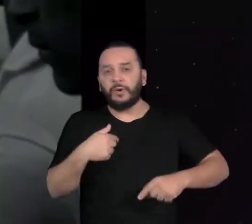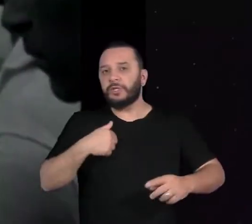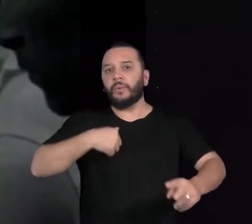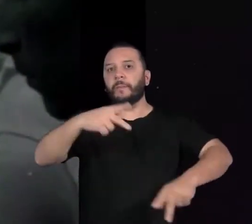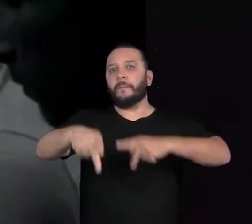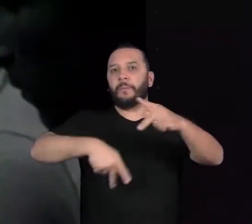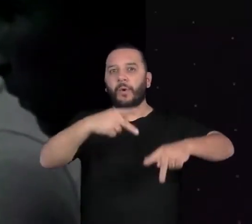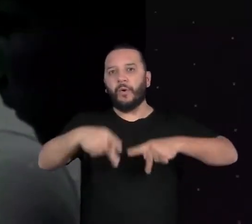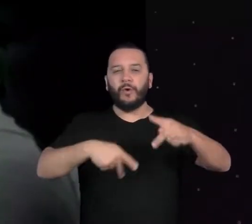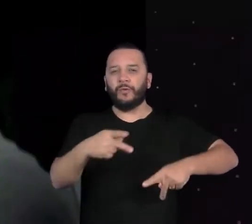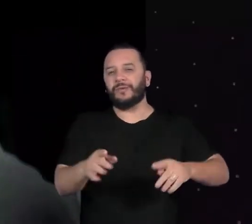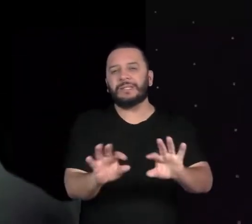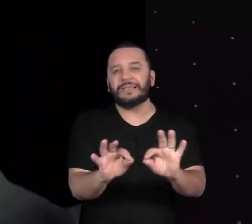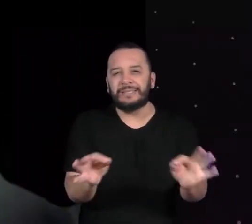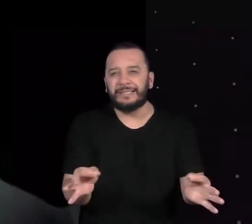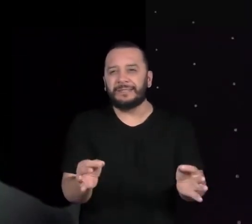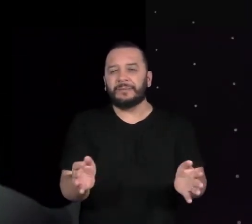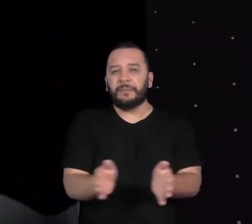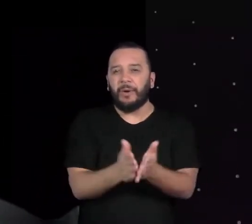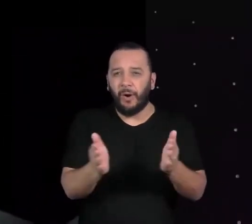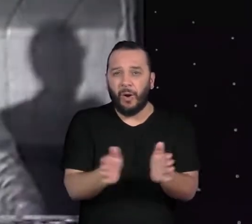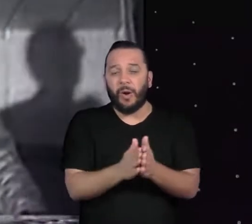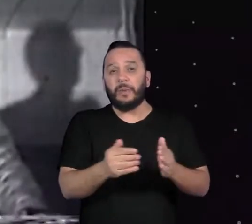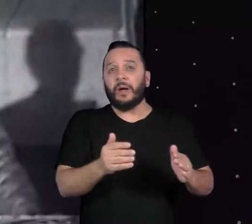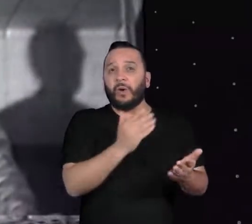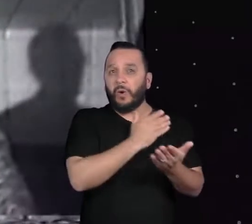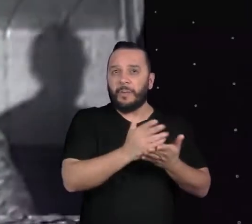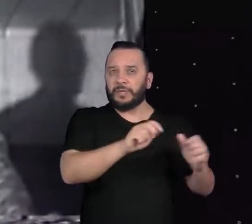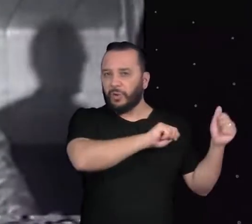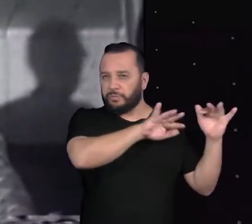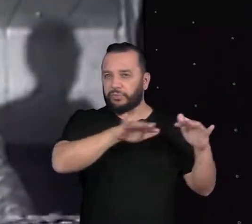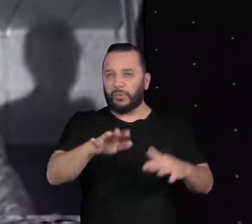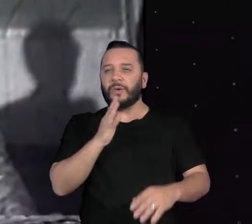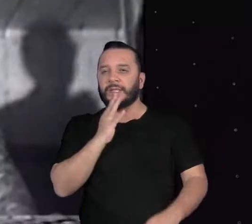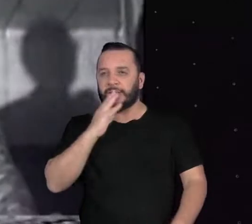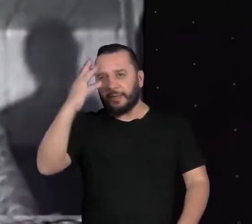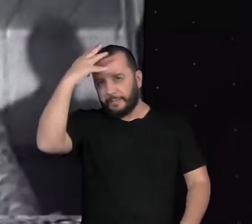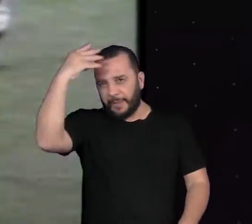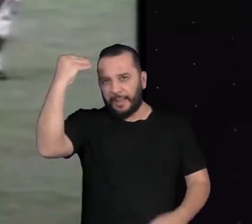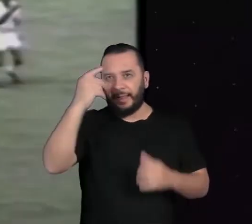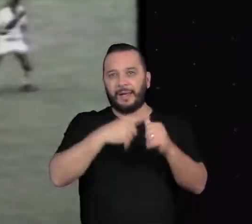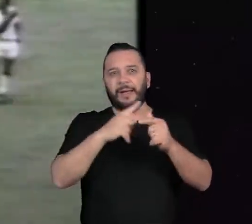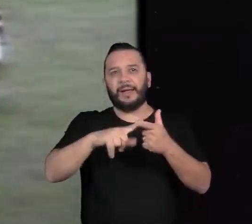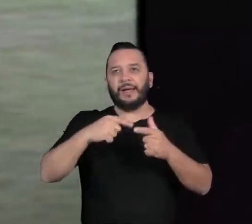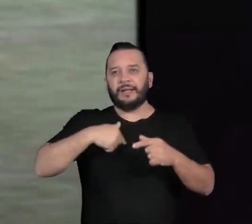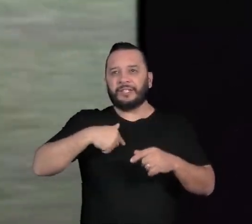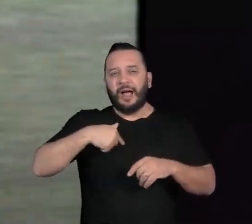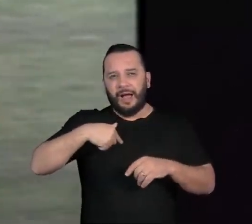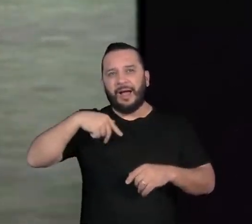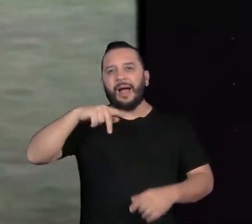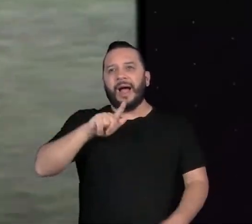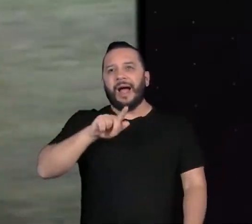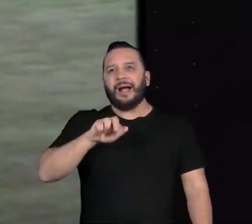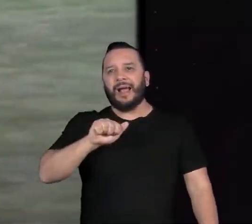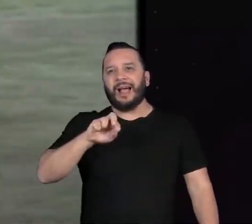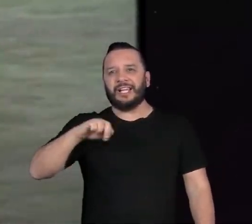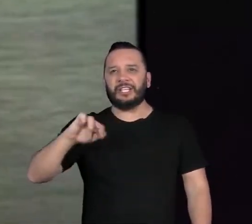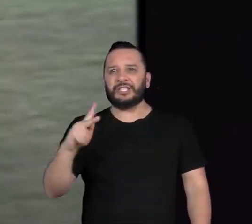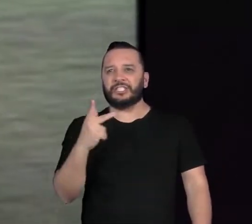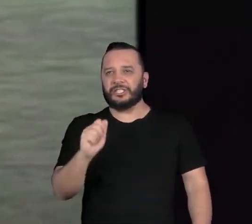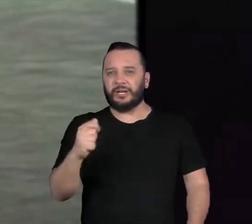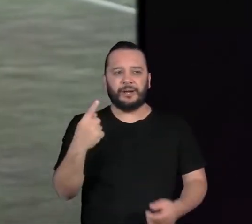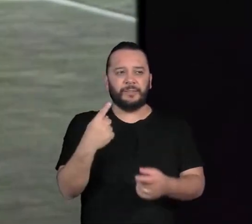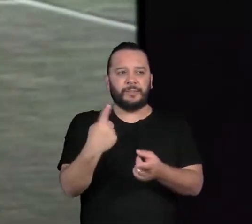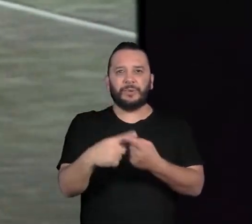futebol, começou a conhecer os nossos grandes talentos, Pelé, Garrincha e por aí afora, exatamente devido às